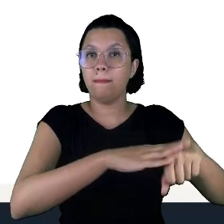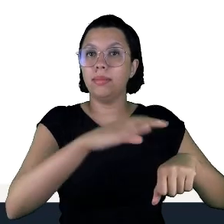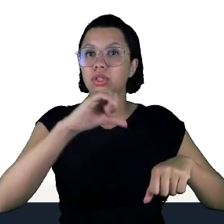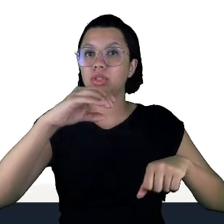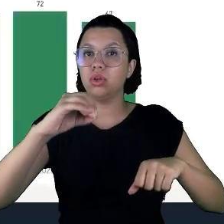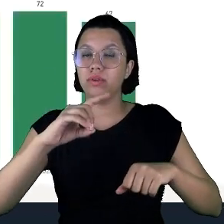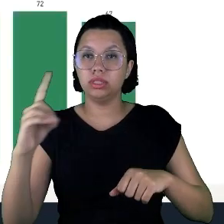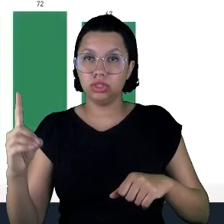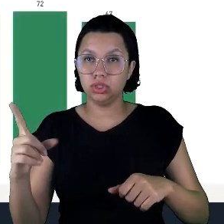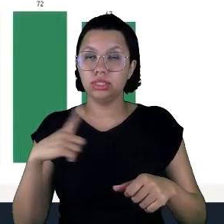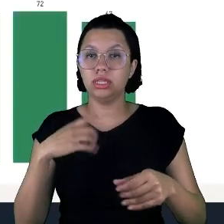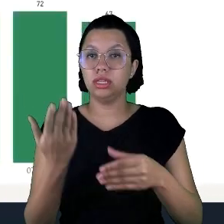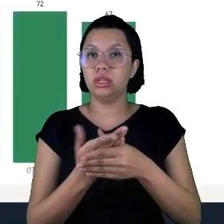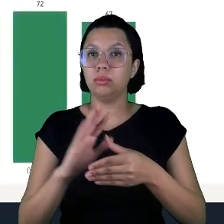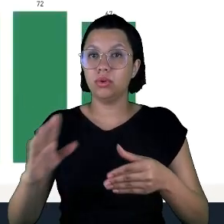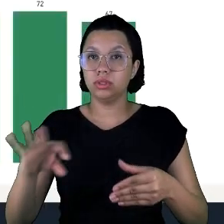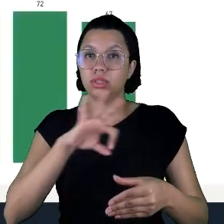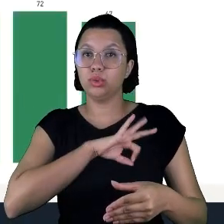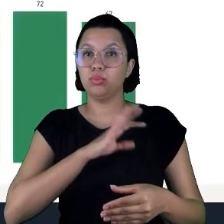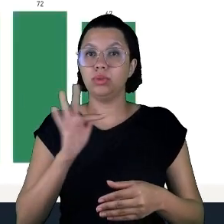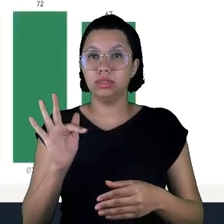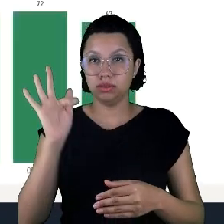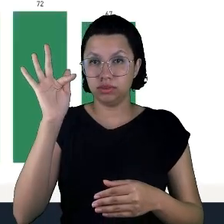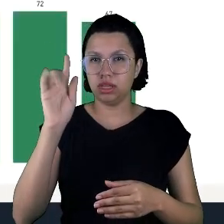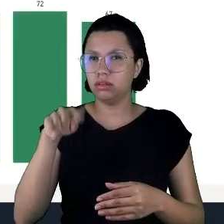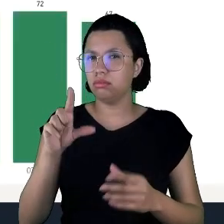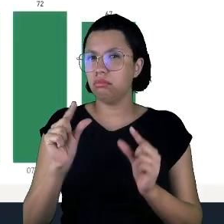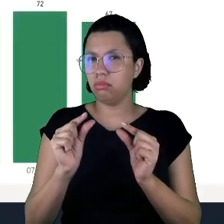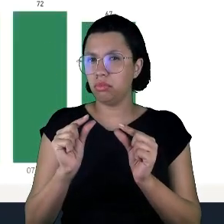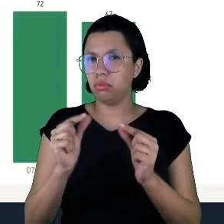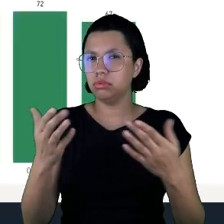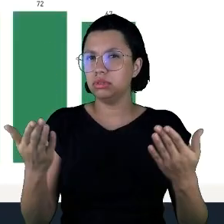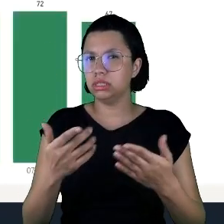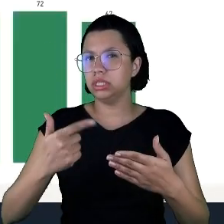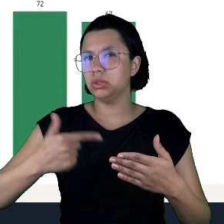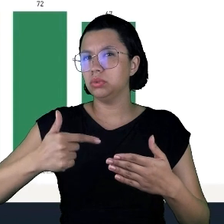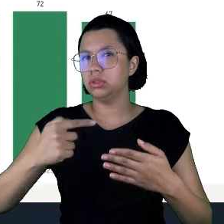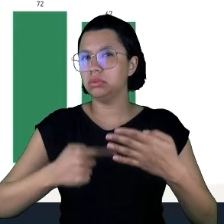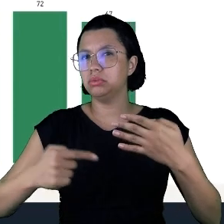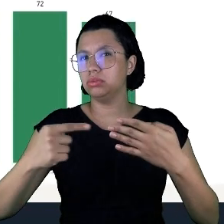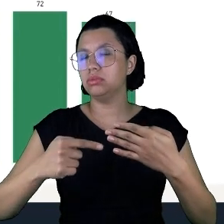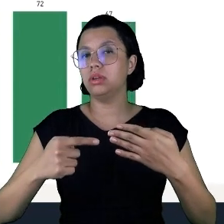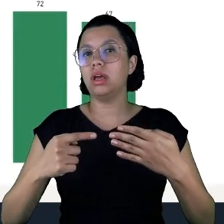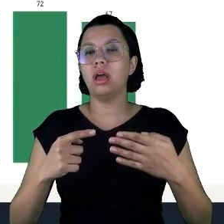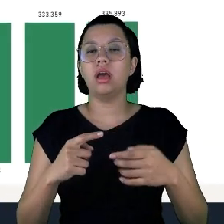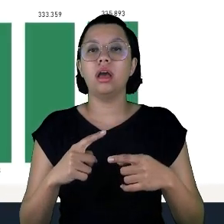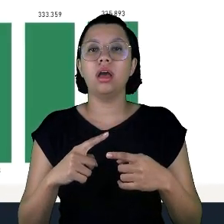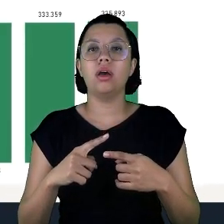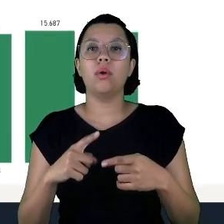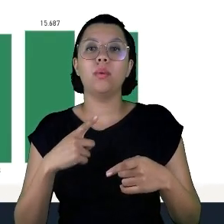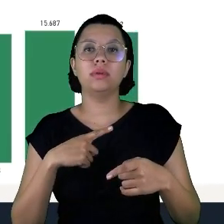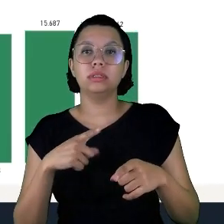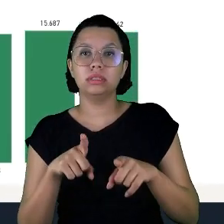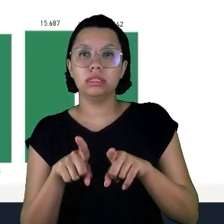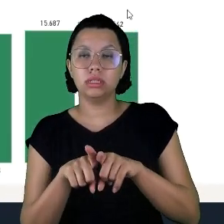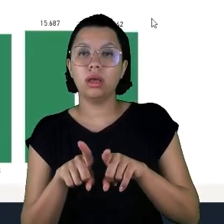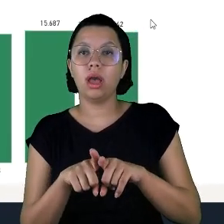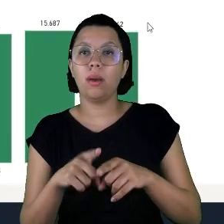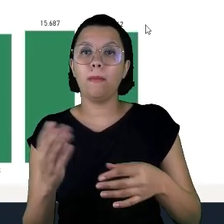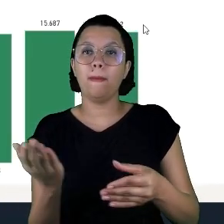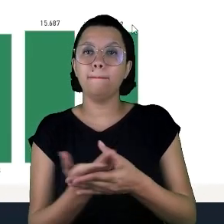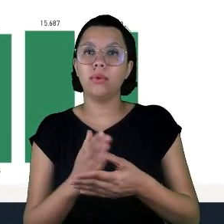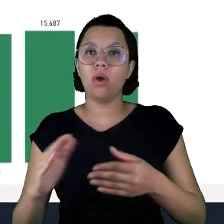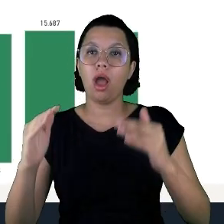Temos também processos com tramitação na Polícia Federal, são poucos aqui no segundo grau, mas tem, e os processos